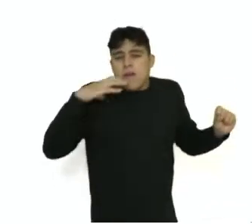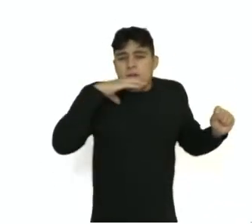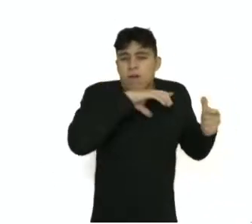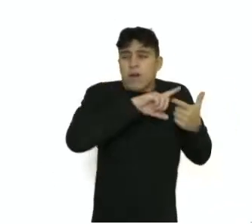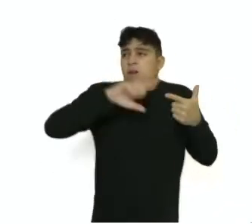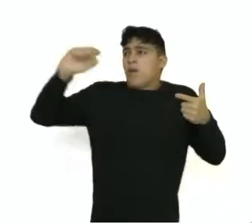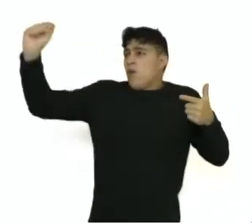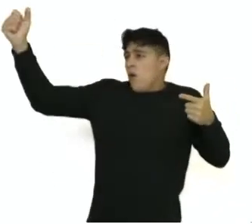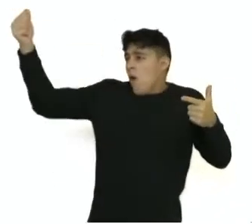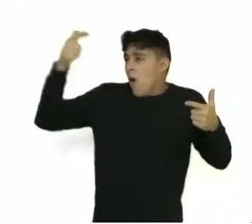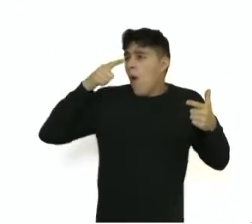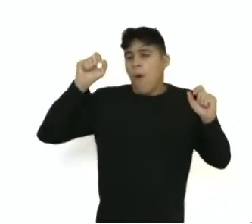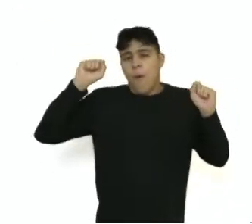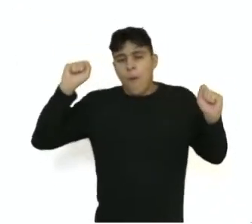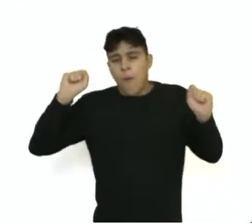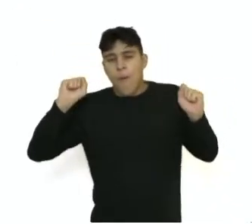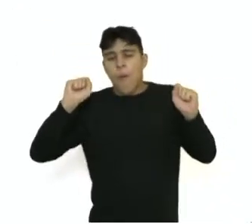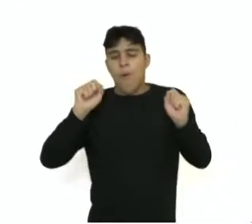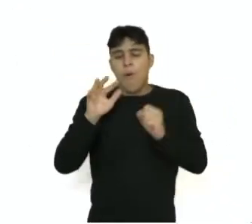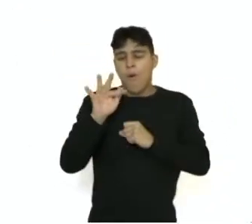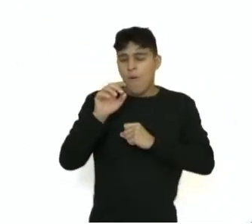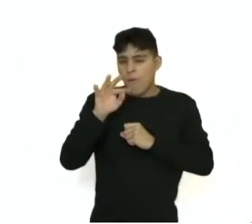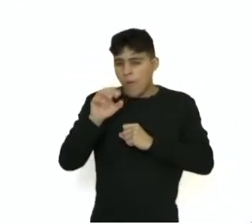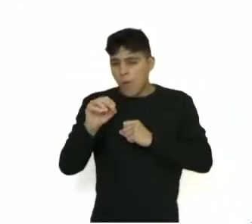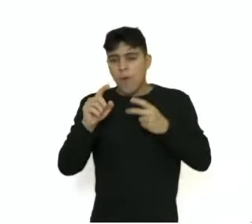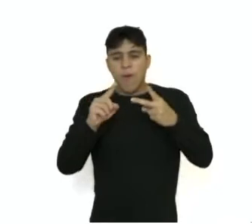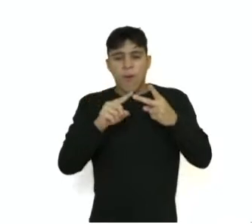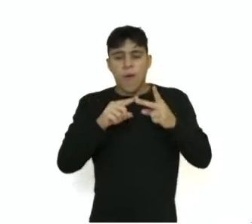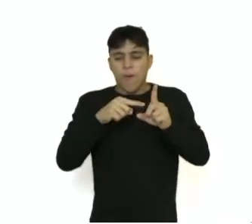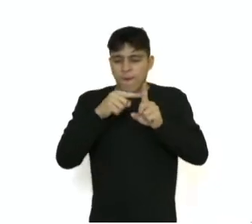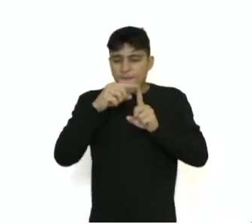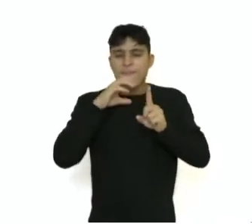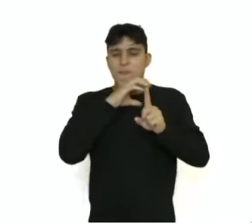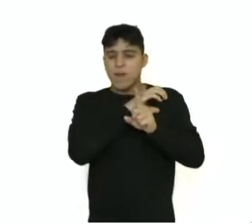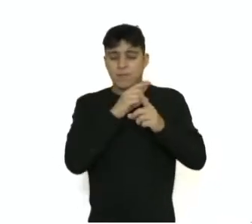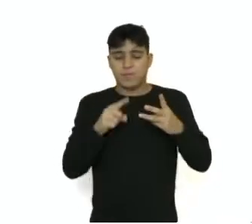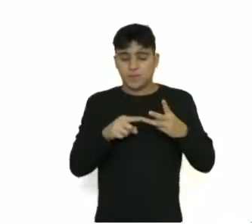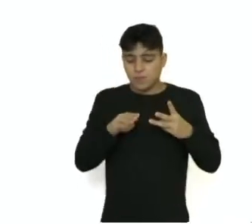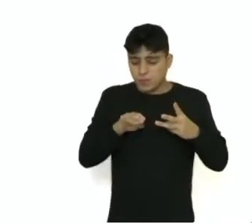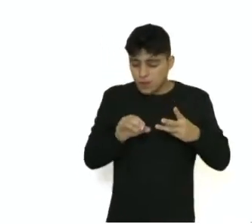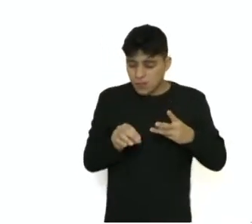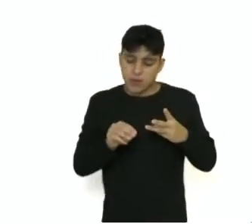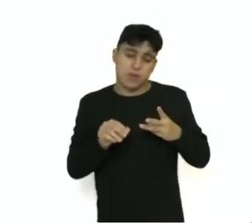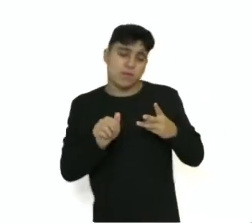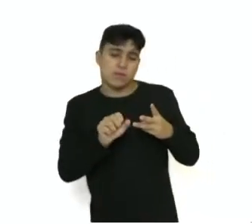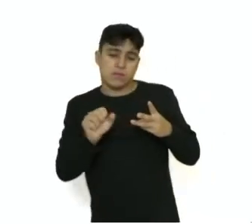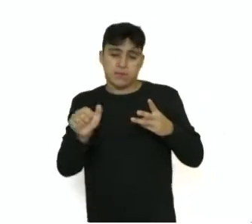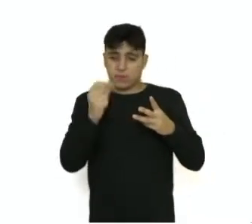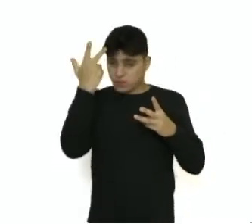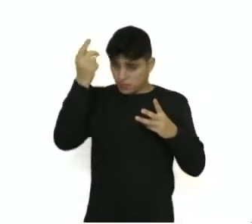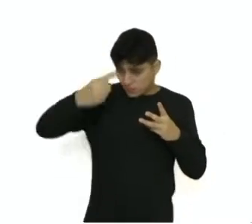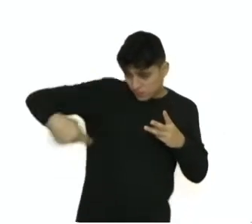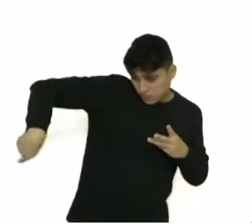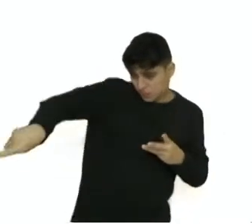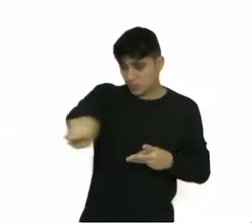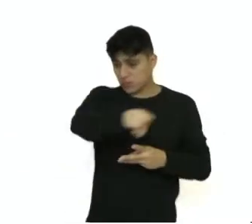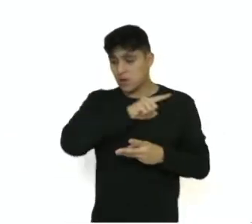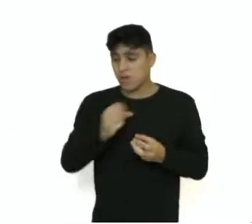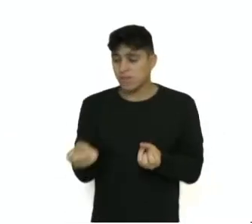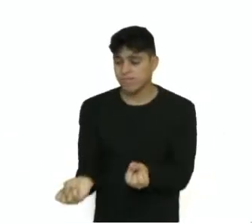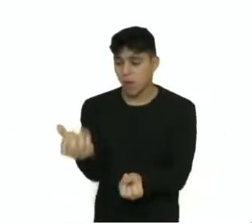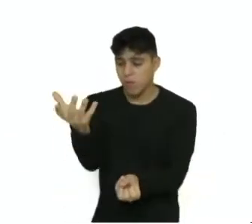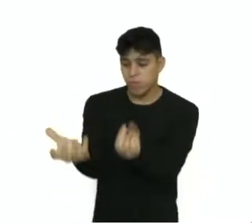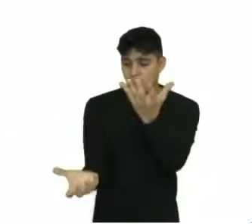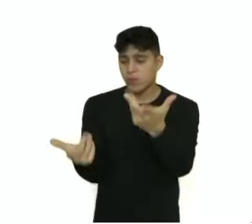que pode ser dividida tanto em fotovoltaica como também em térmica. E as biomassas, que naturalmente produzem materiais